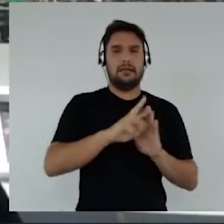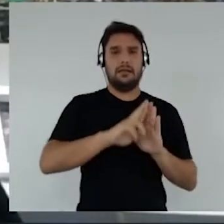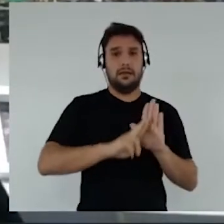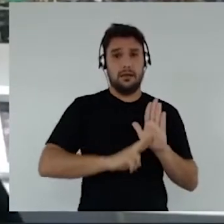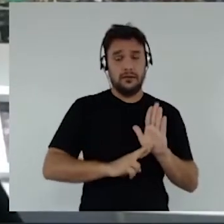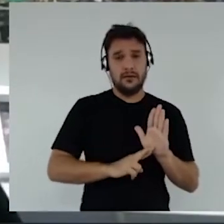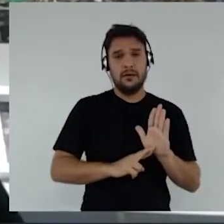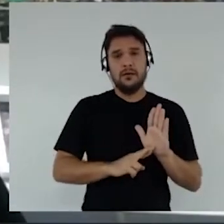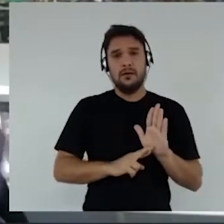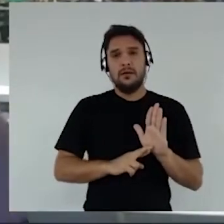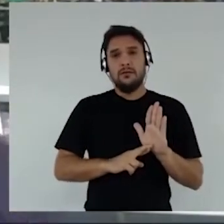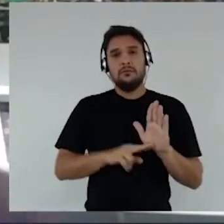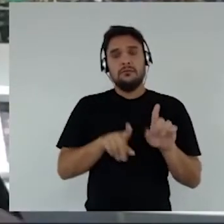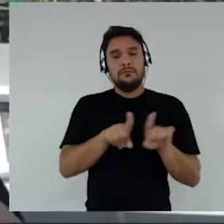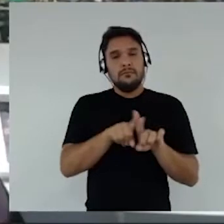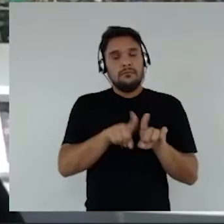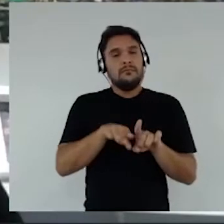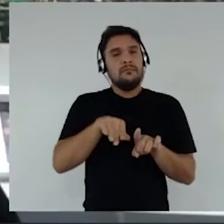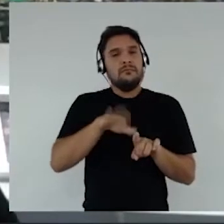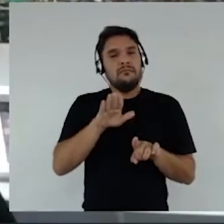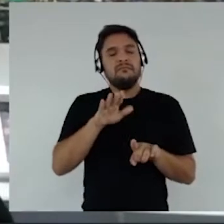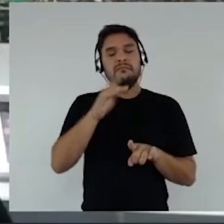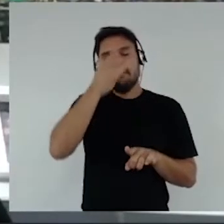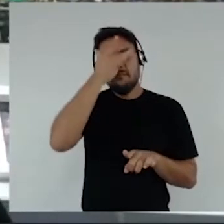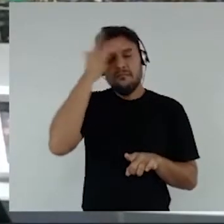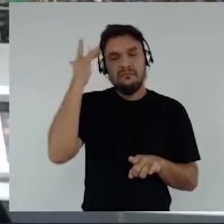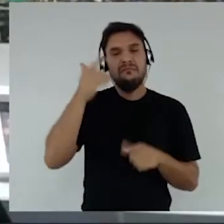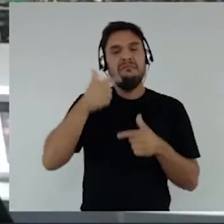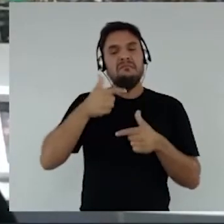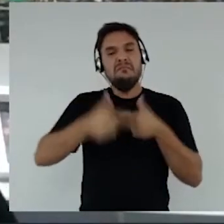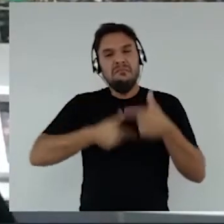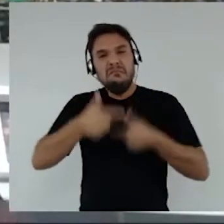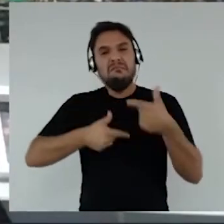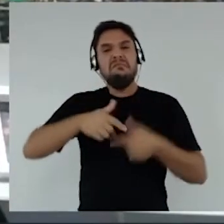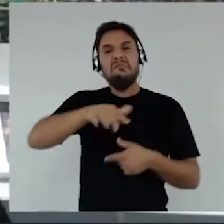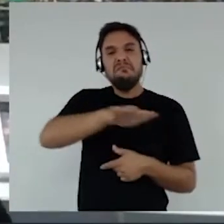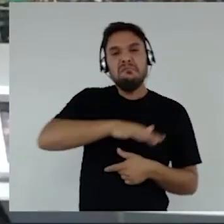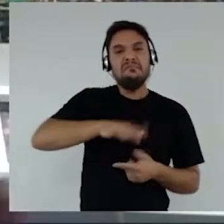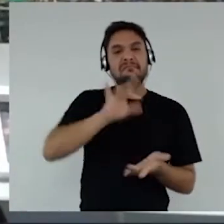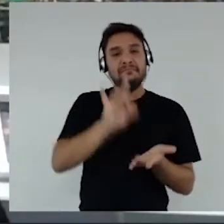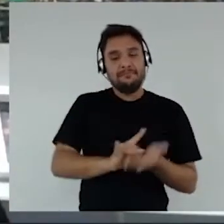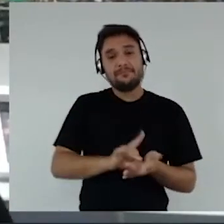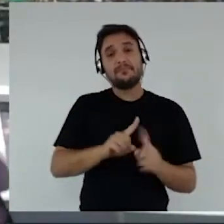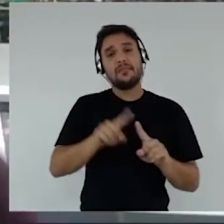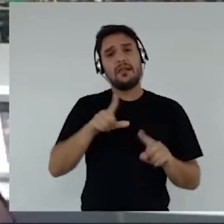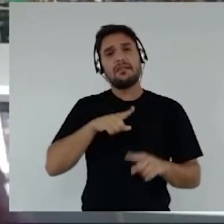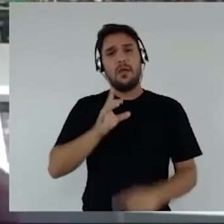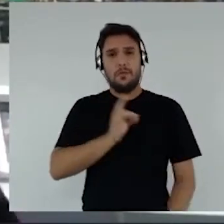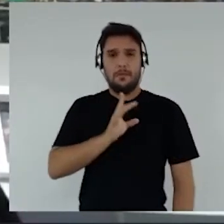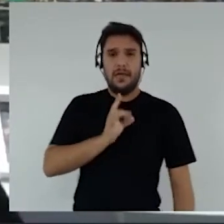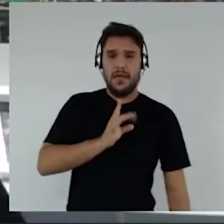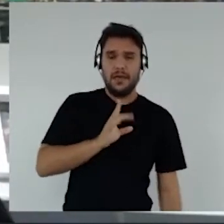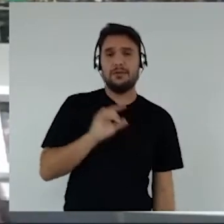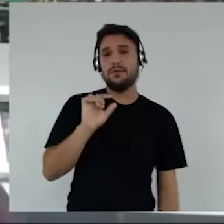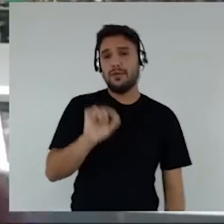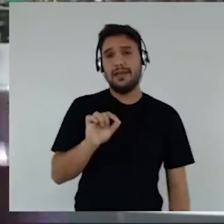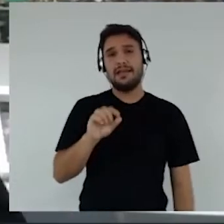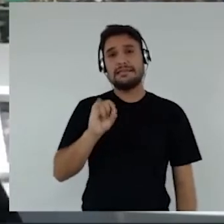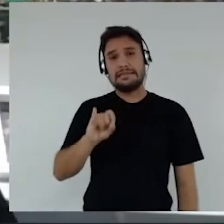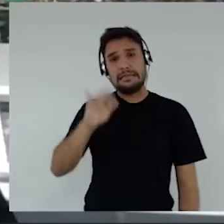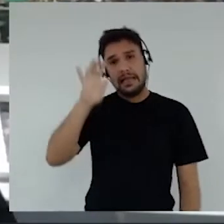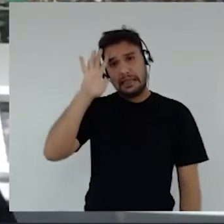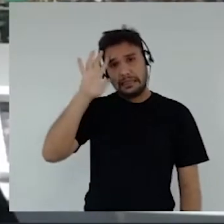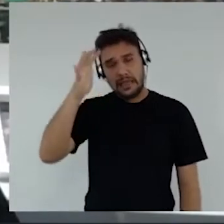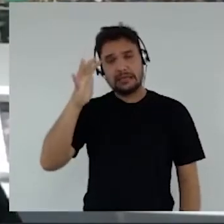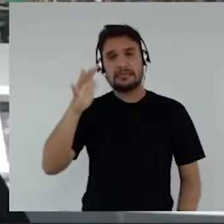forma que tivesse ouvido mais as pessoas que militam com efetividade. E eu tenho certeza, assim, olha, tenho muito medo de que decisões que